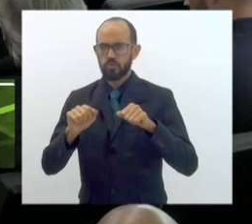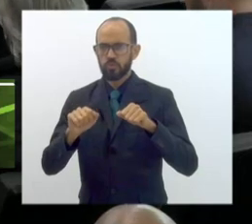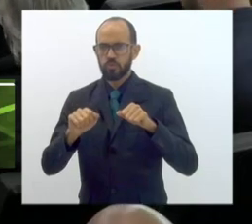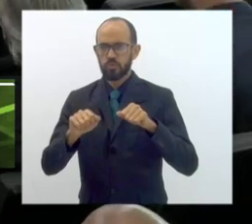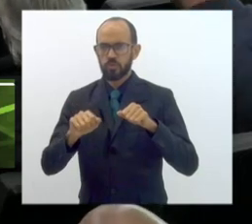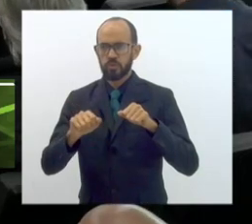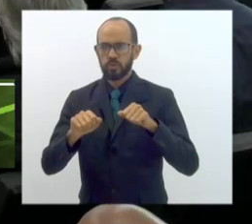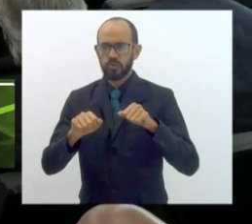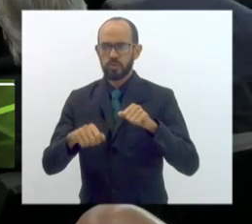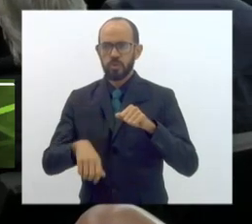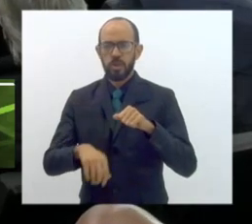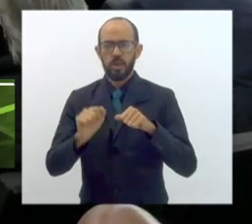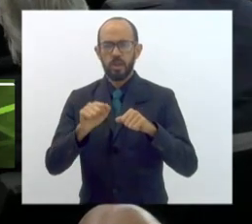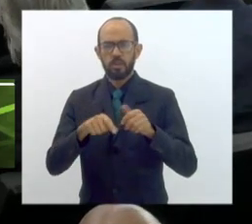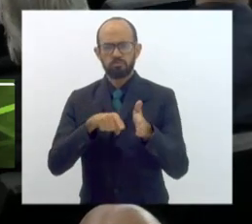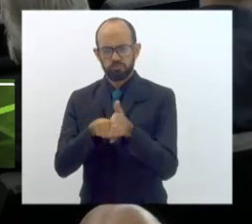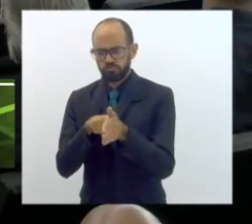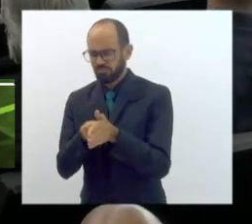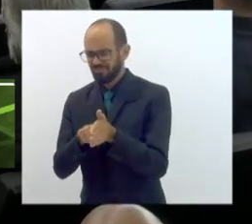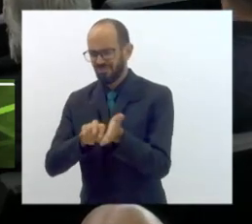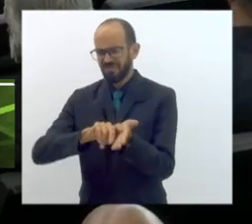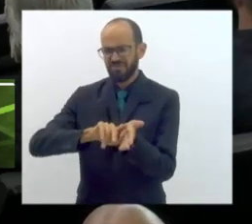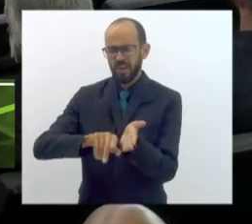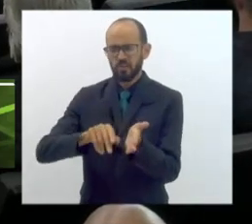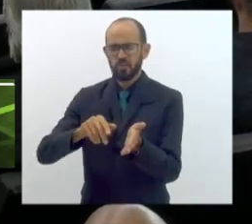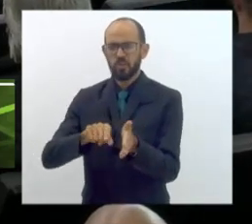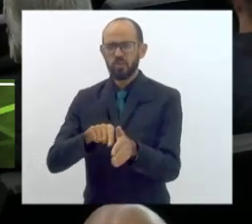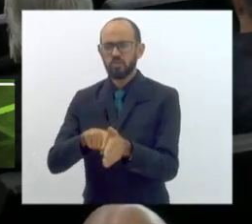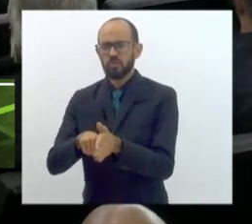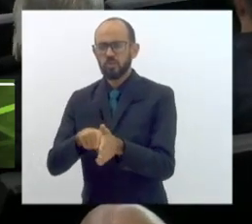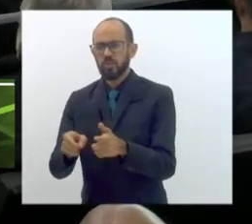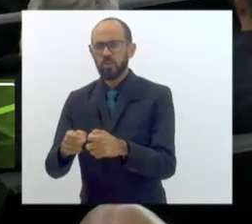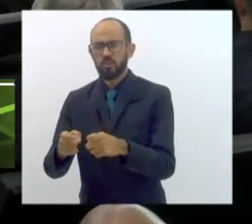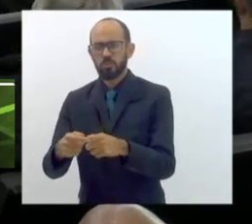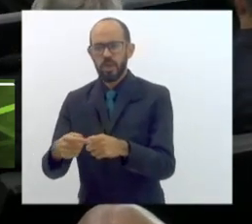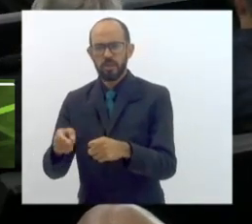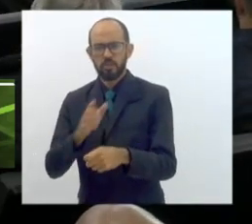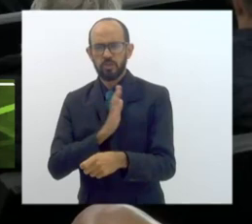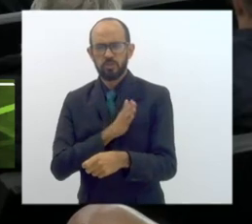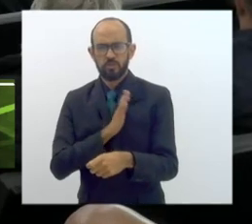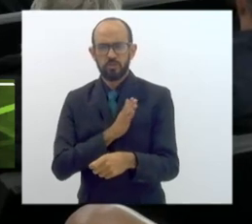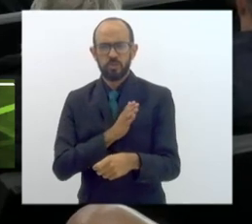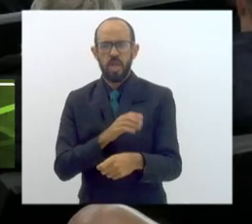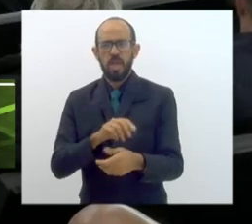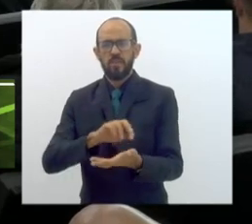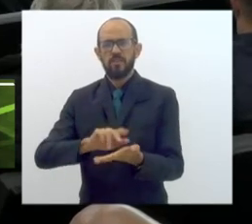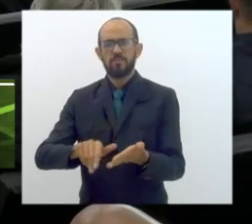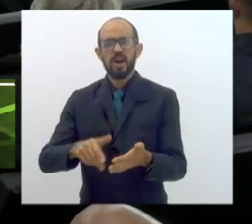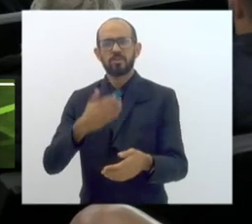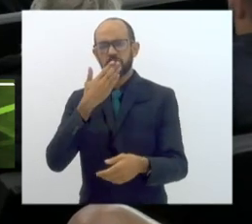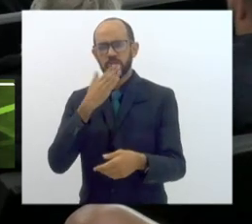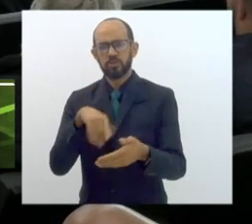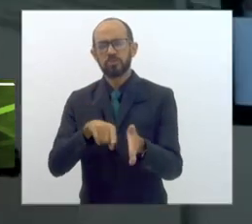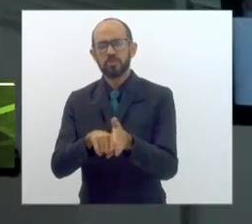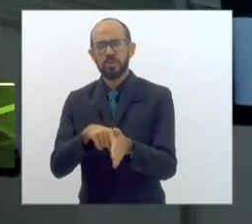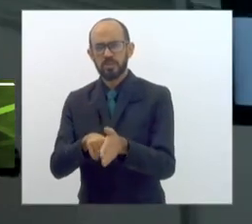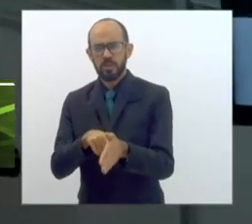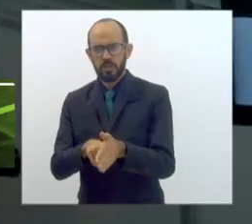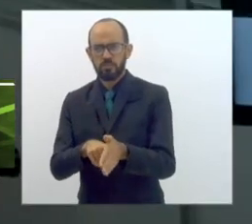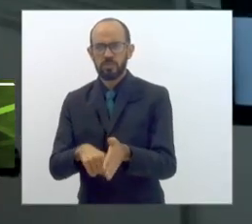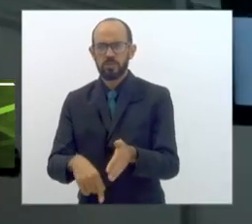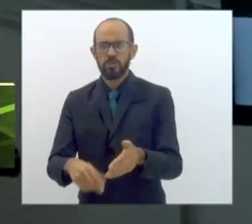Angio-TC, broncoscopia, consulta cardiológica, colonoscopia, colposcopia, densitometria óssea,